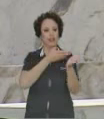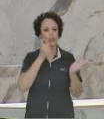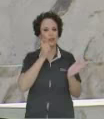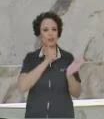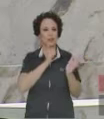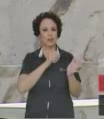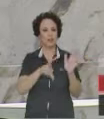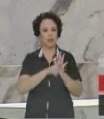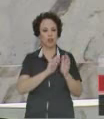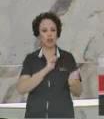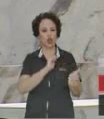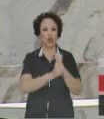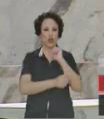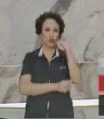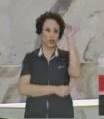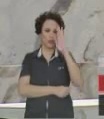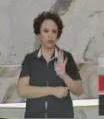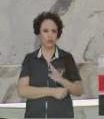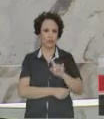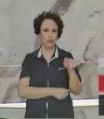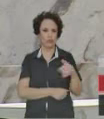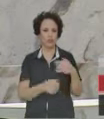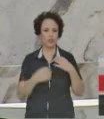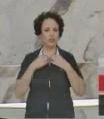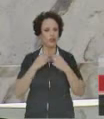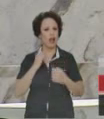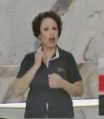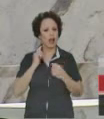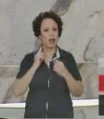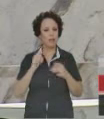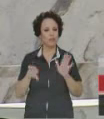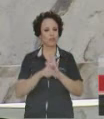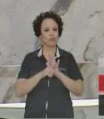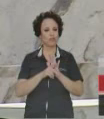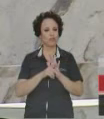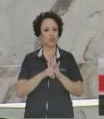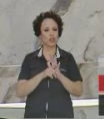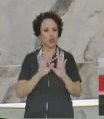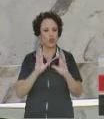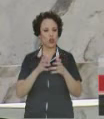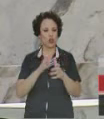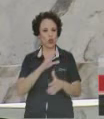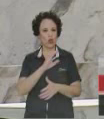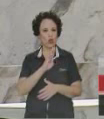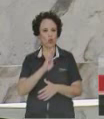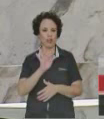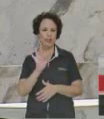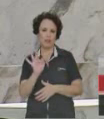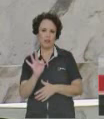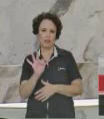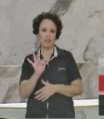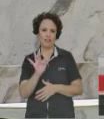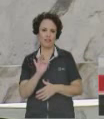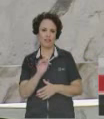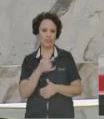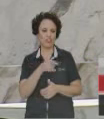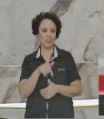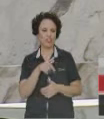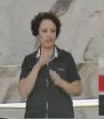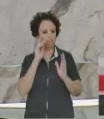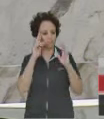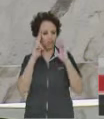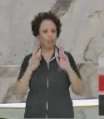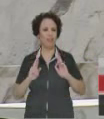brasileiro as meninas que honram a camisa da seleção brasileira dessa cbf muitas vezes criticada mas que não